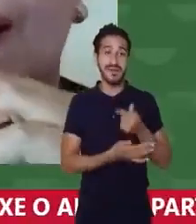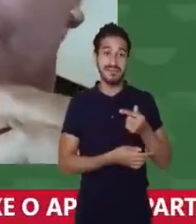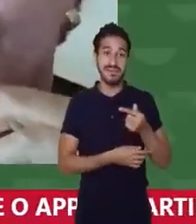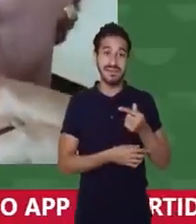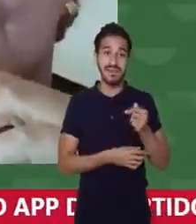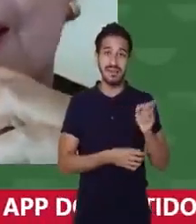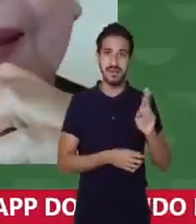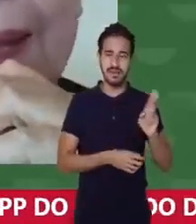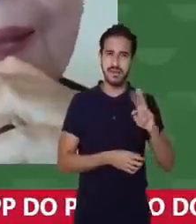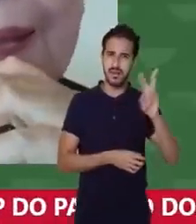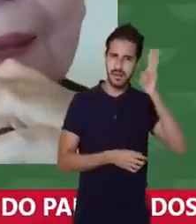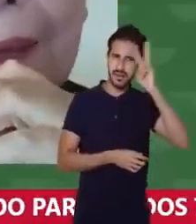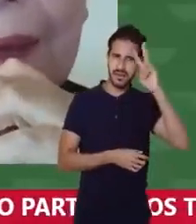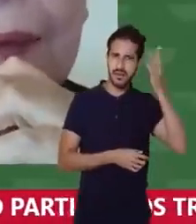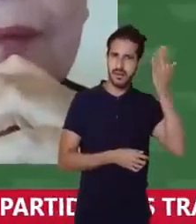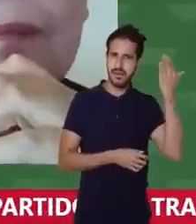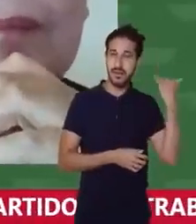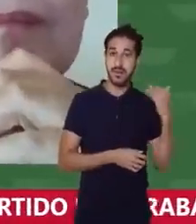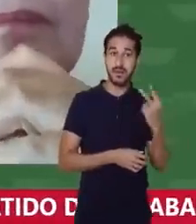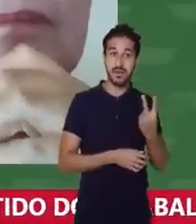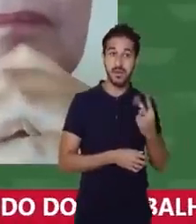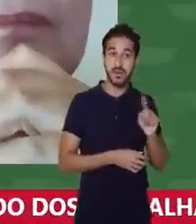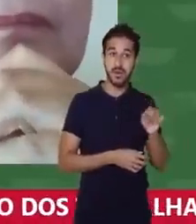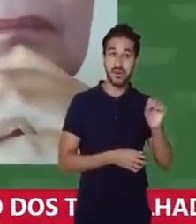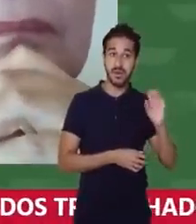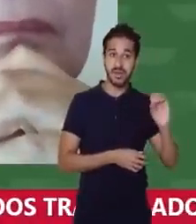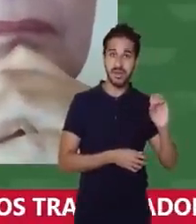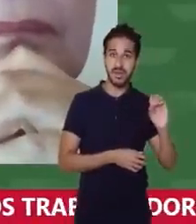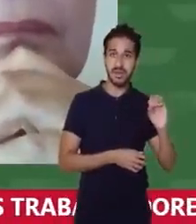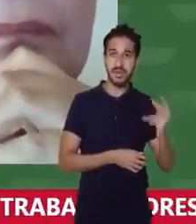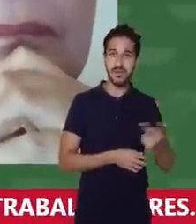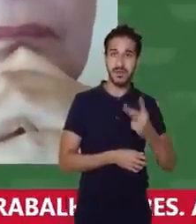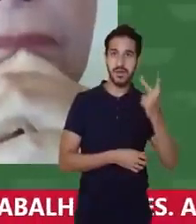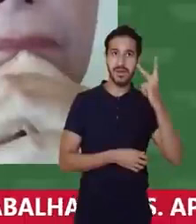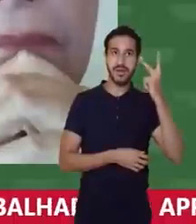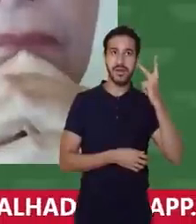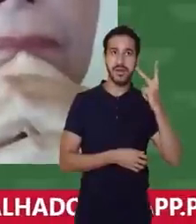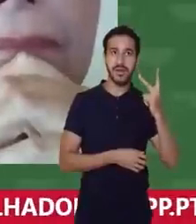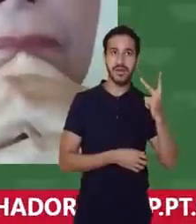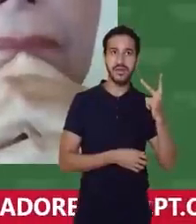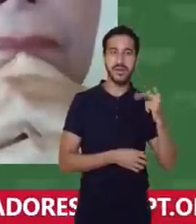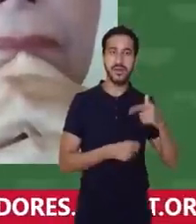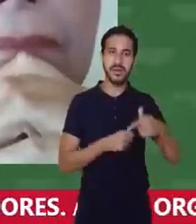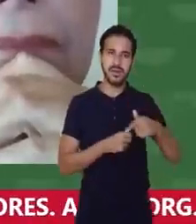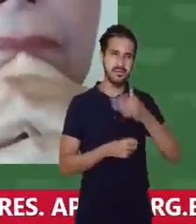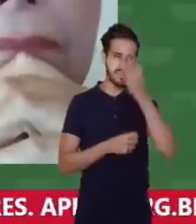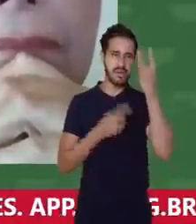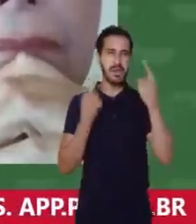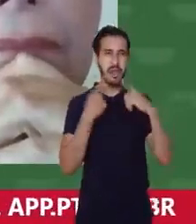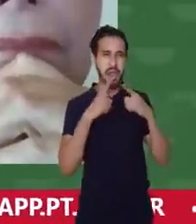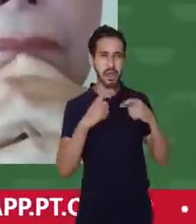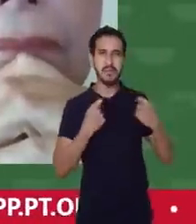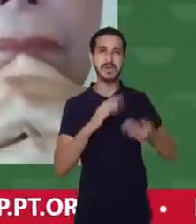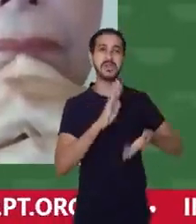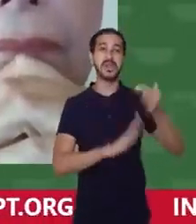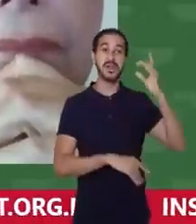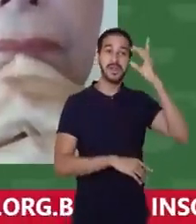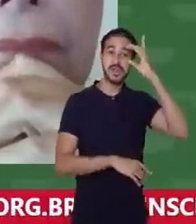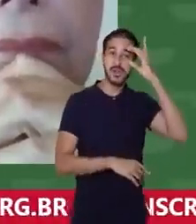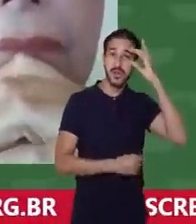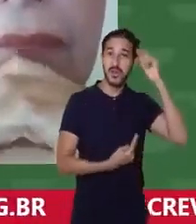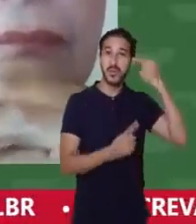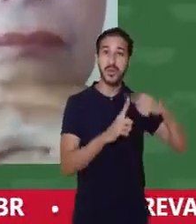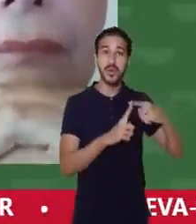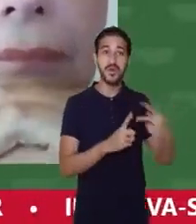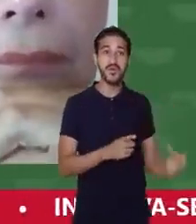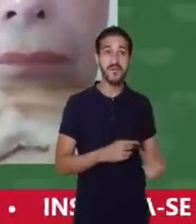R$7. Eu lembro, Dilma, R$2,80 era o preço da gasolina no teu tempo. Quanto se falava, precisamos tirar a Dilma,